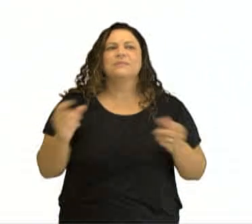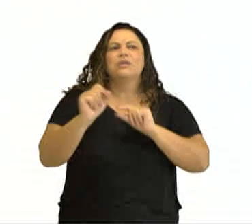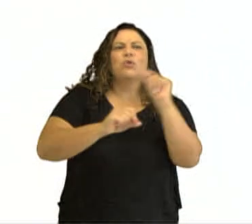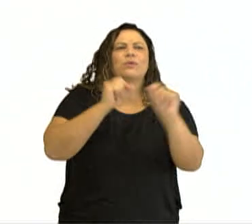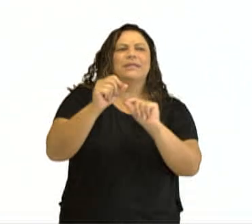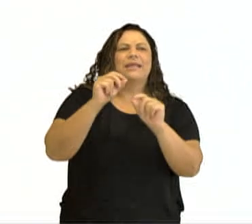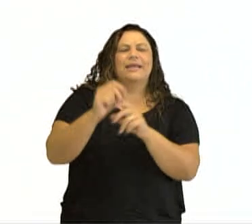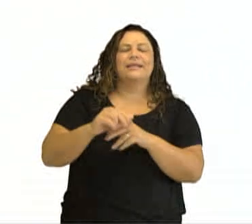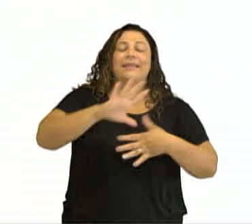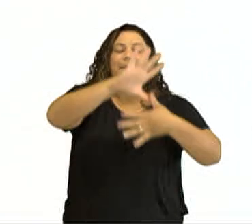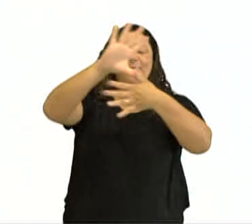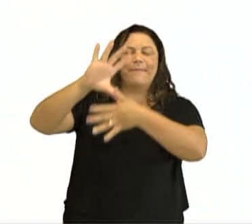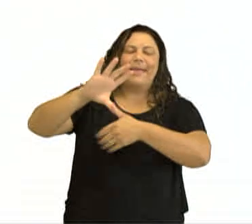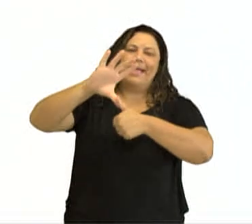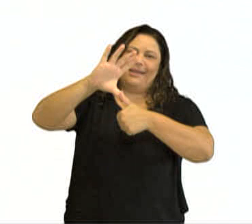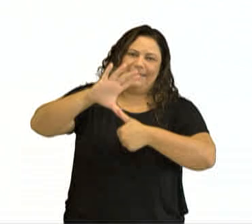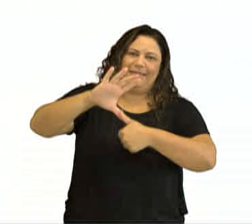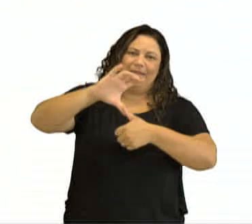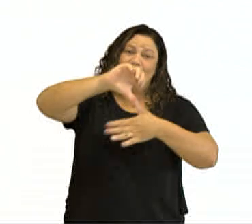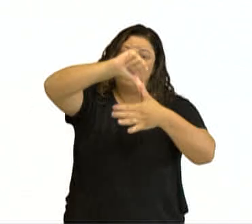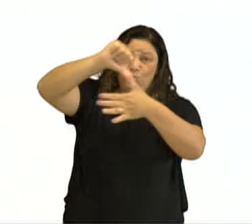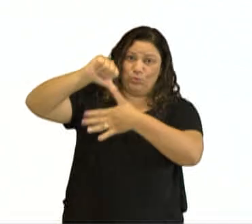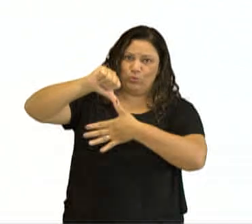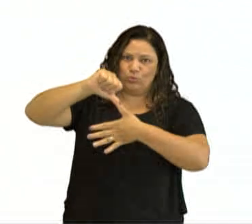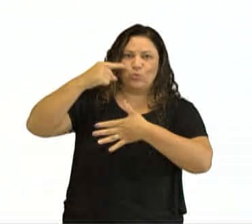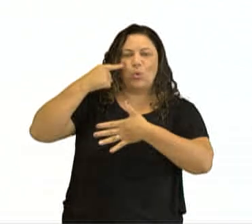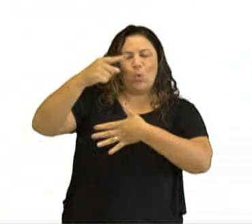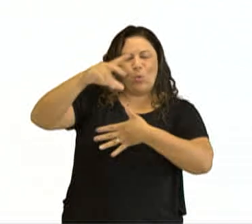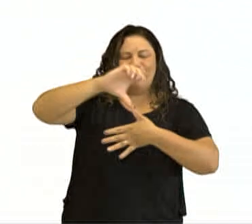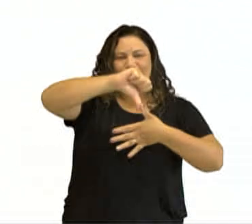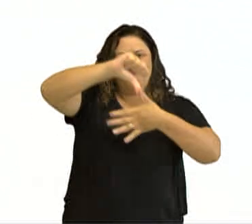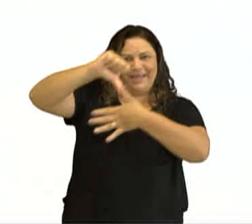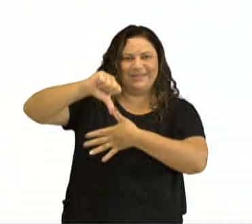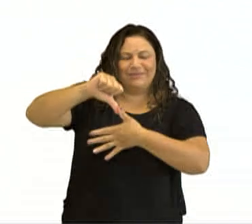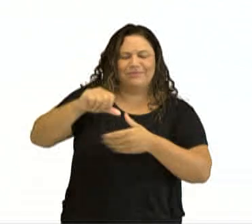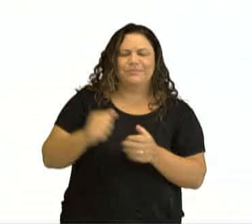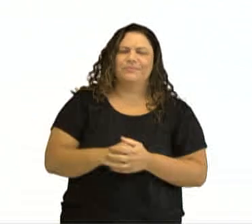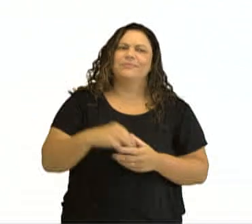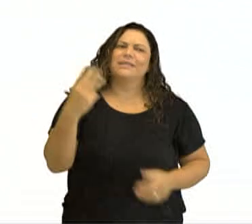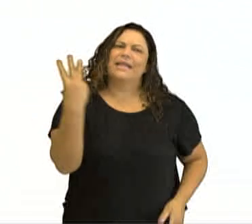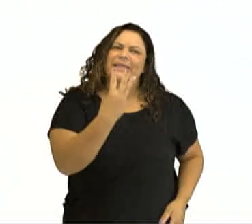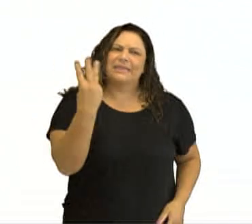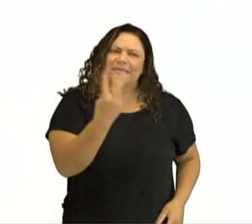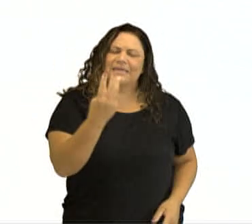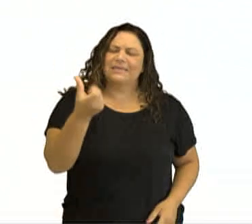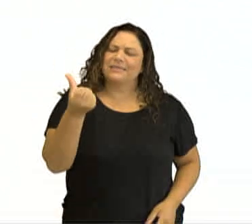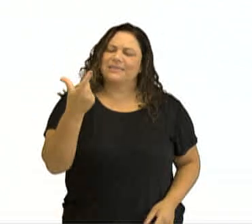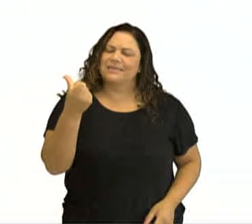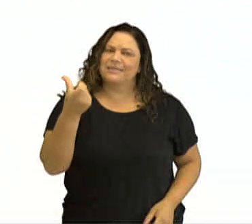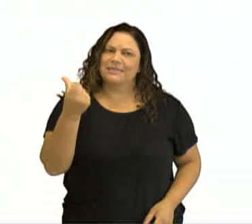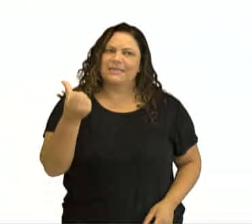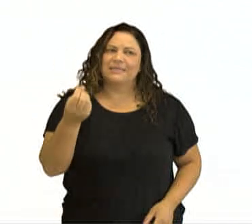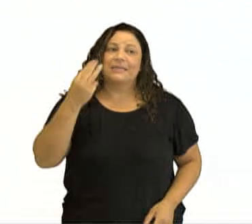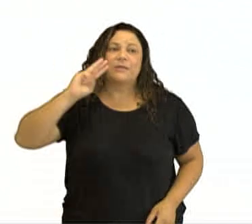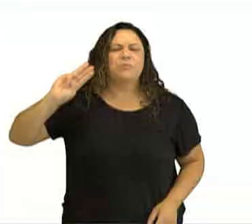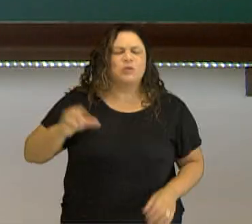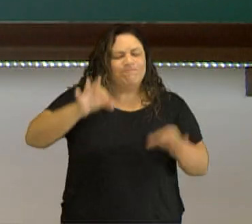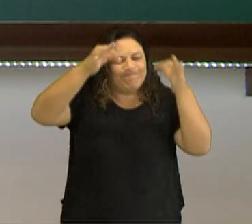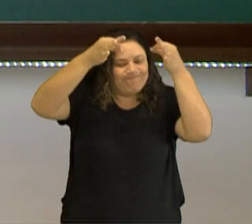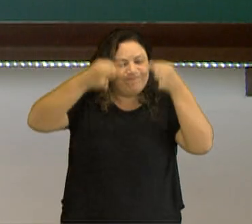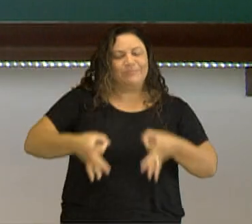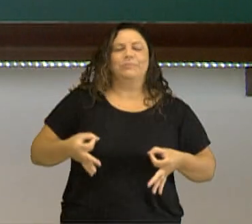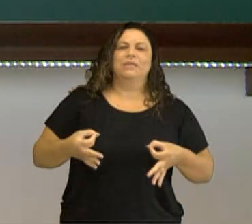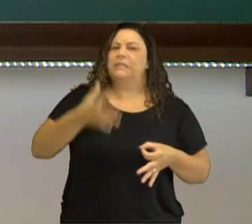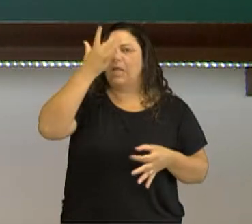América do Sul. Entre 3 a 16 milhões de povos. A gente não tem como afirmar com precisão. Então são